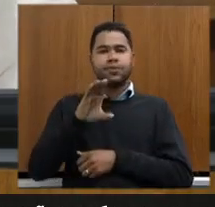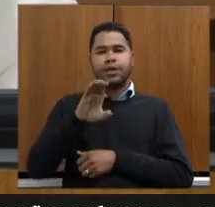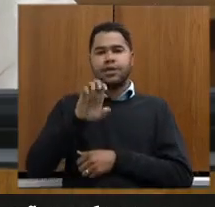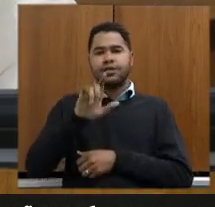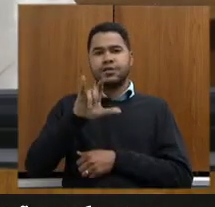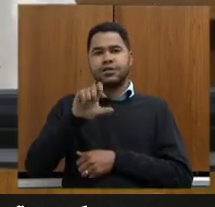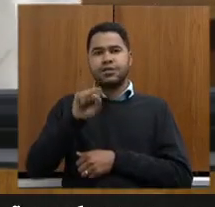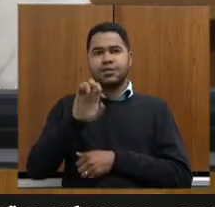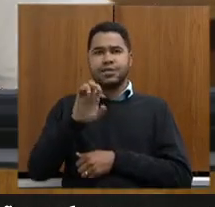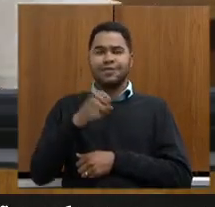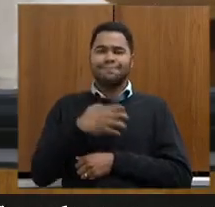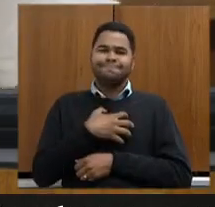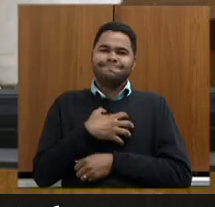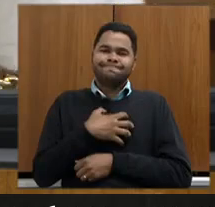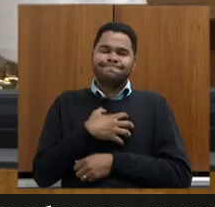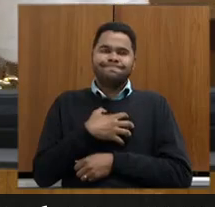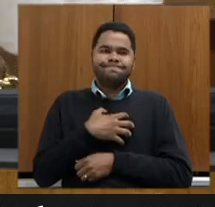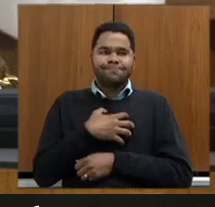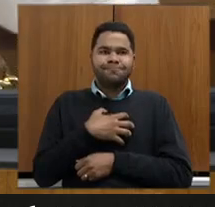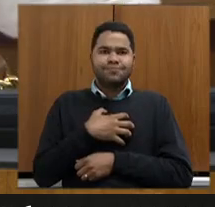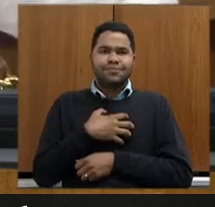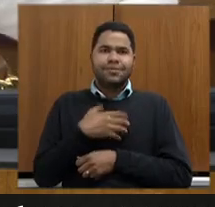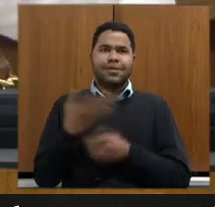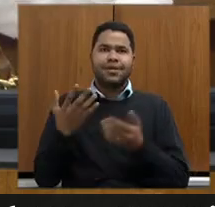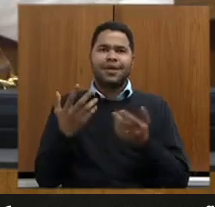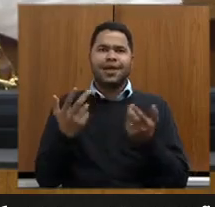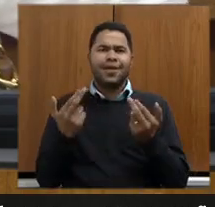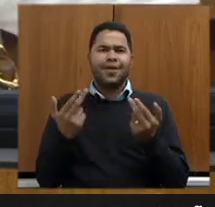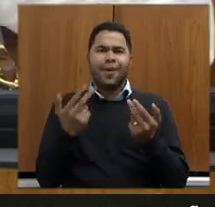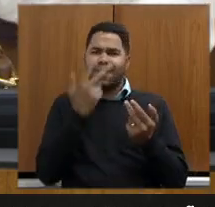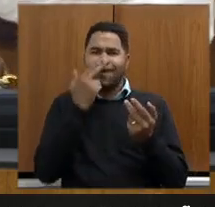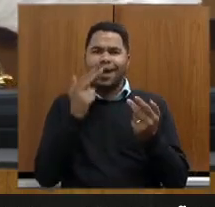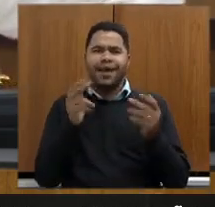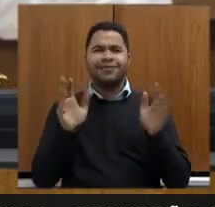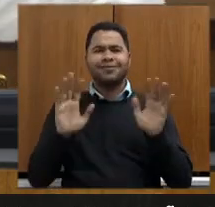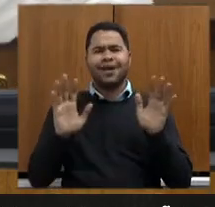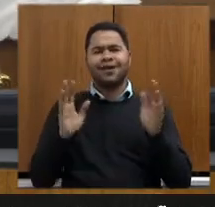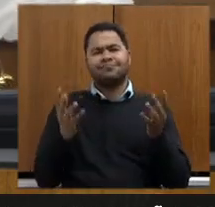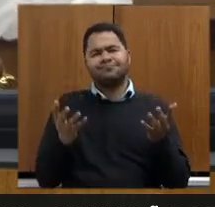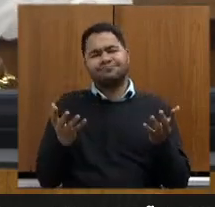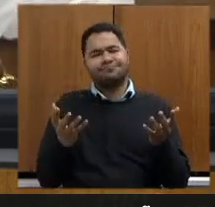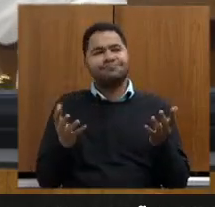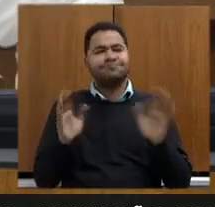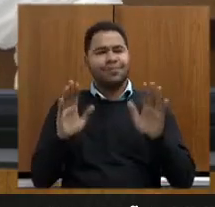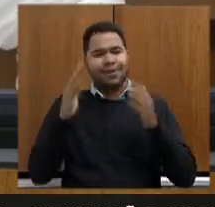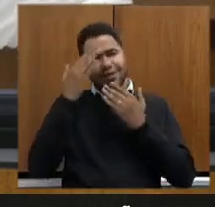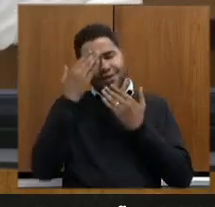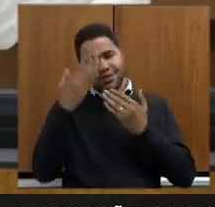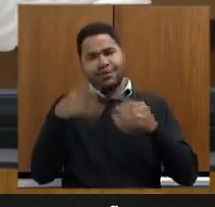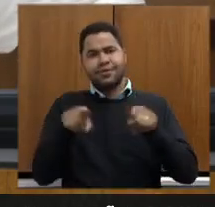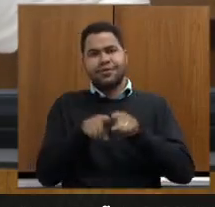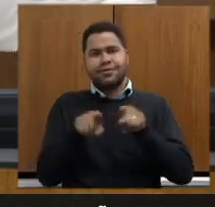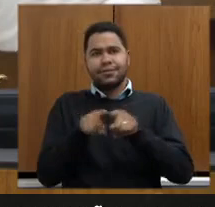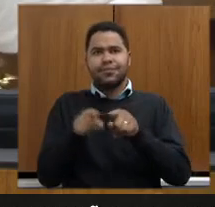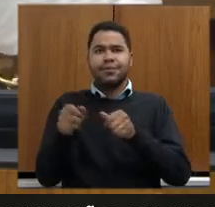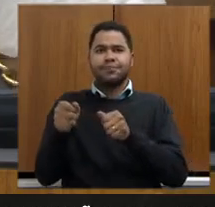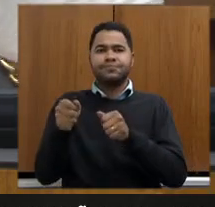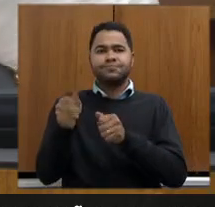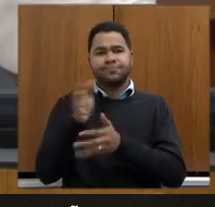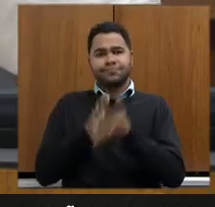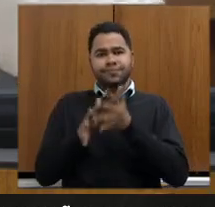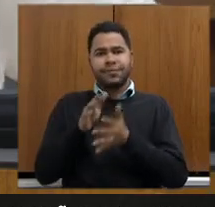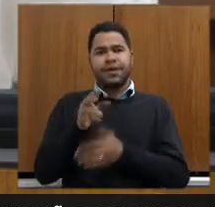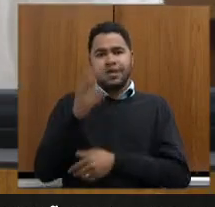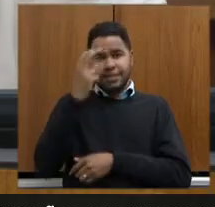dá uma perto do coração nesse eles eu vi falar que tá em tom de despedida já né mas agradecer também as palavras do